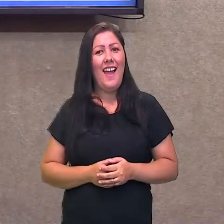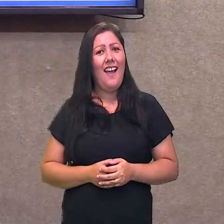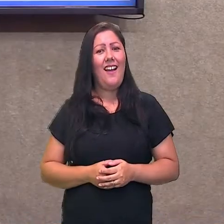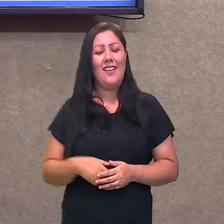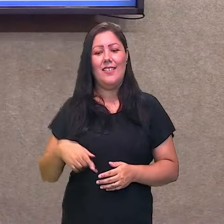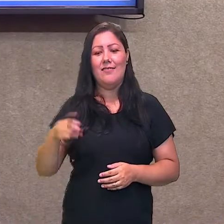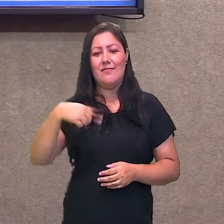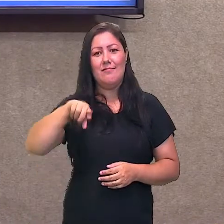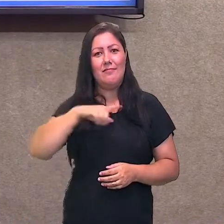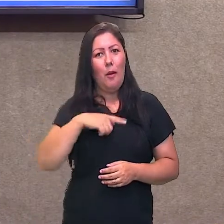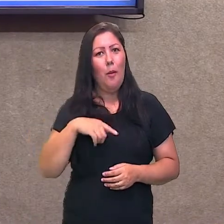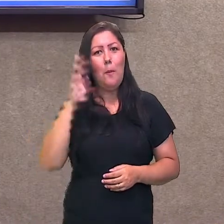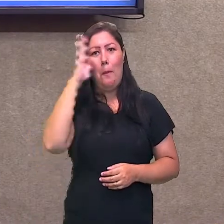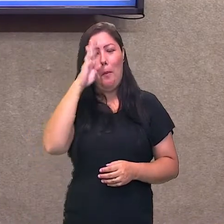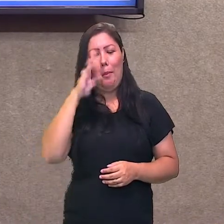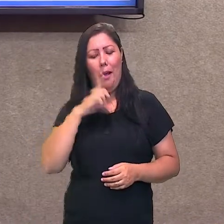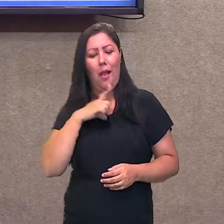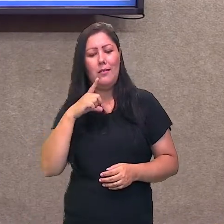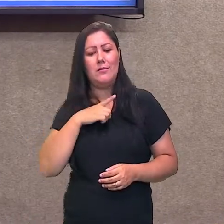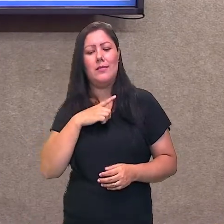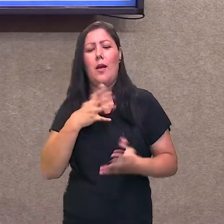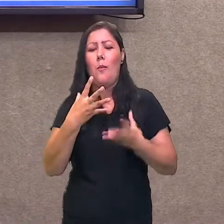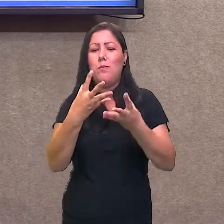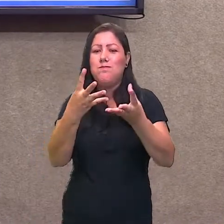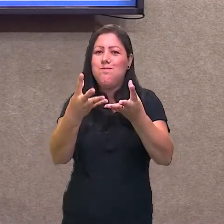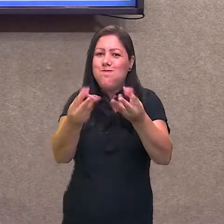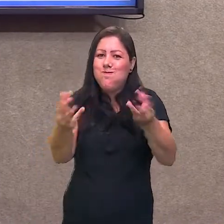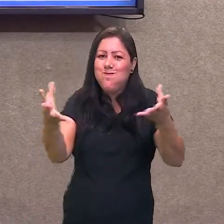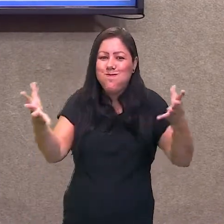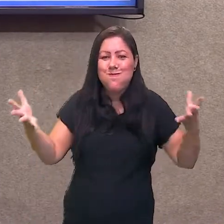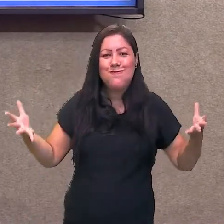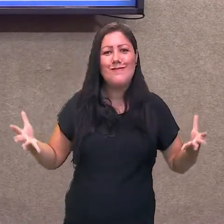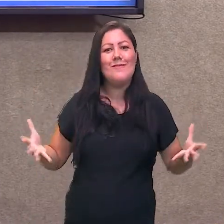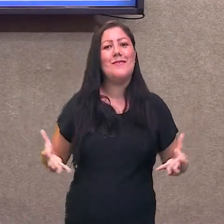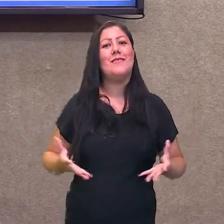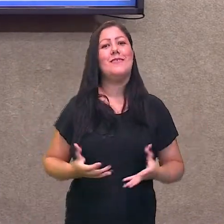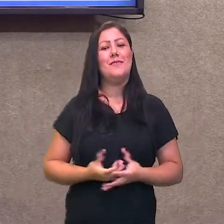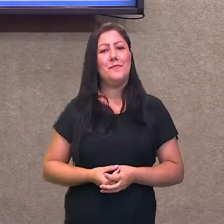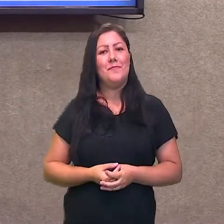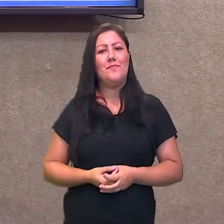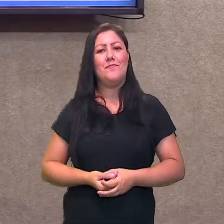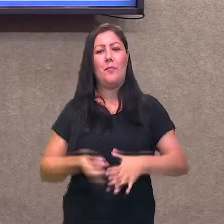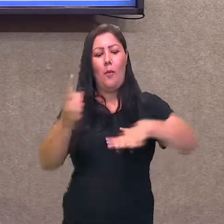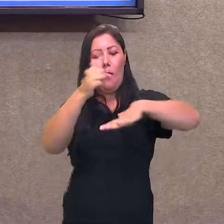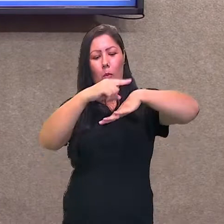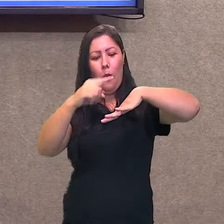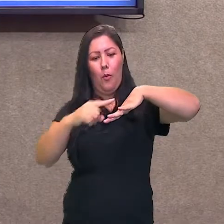nós temos. Nós precisamos conhecer isso aí.